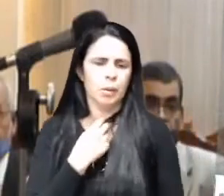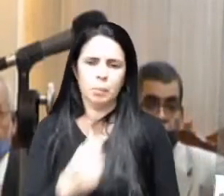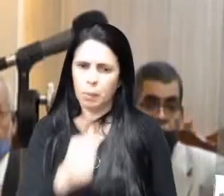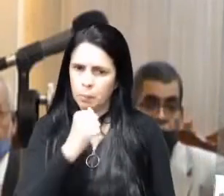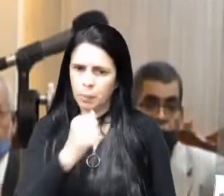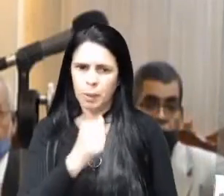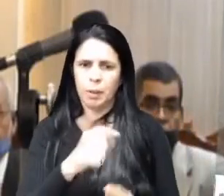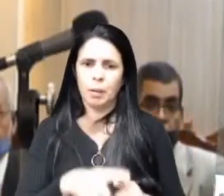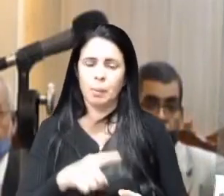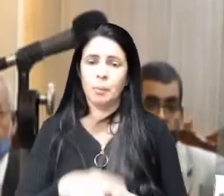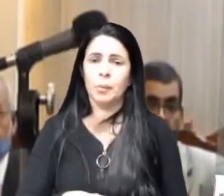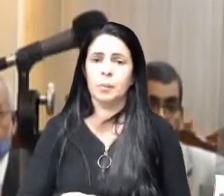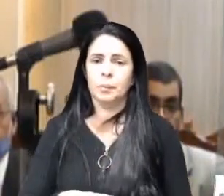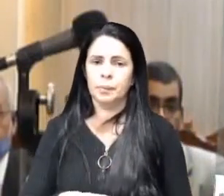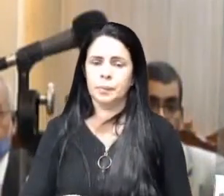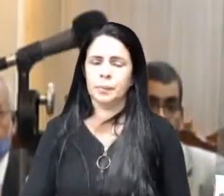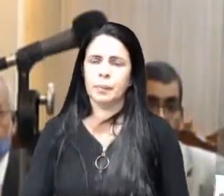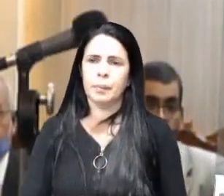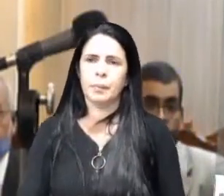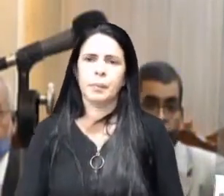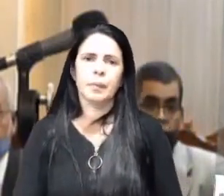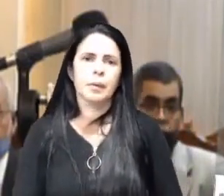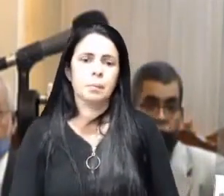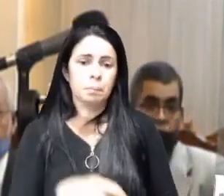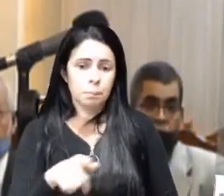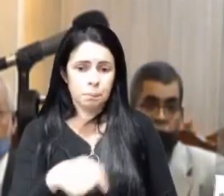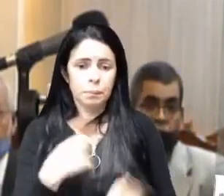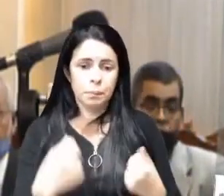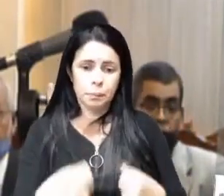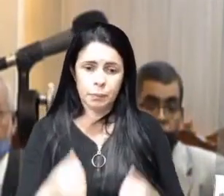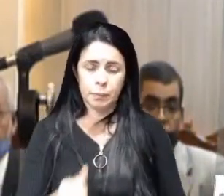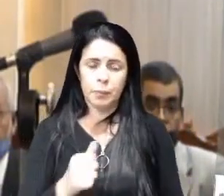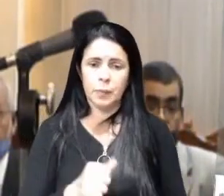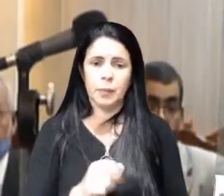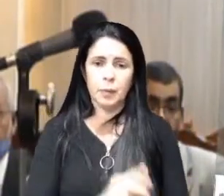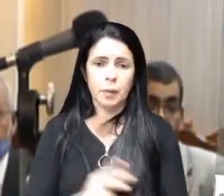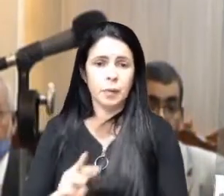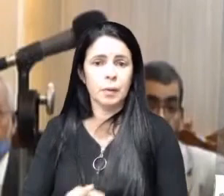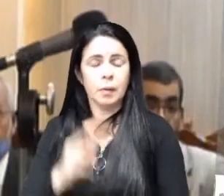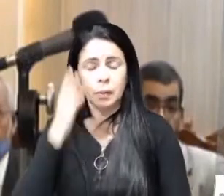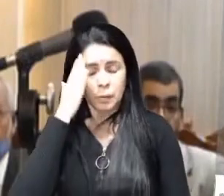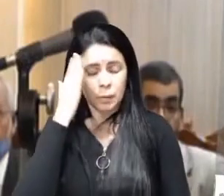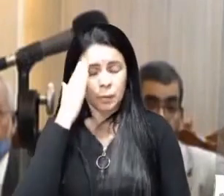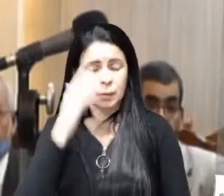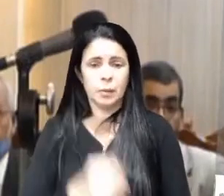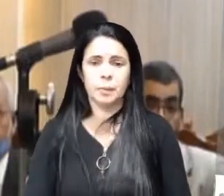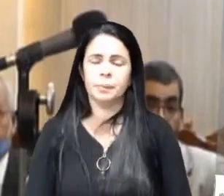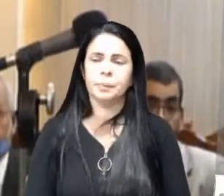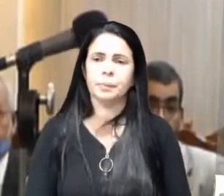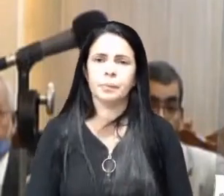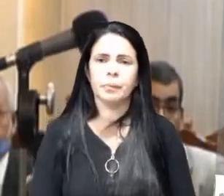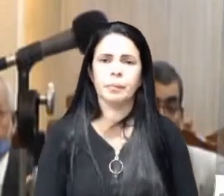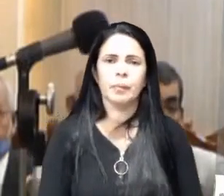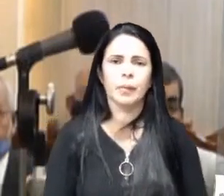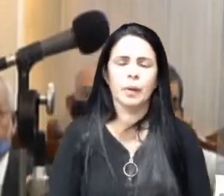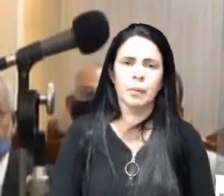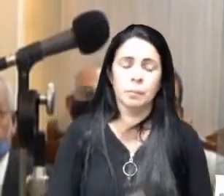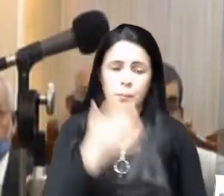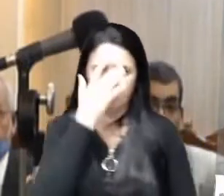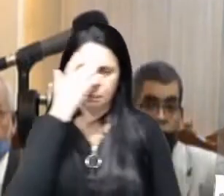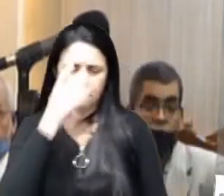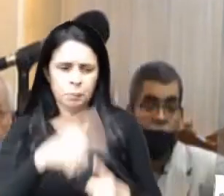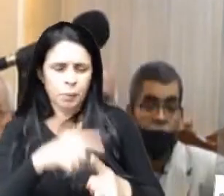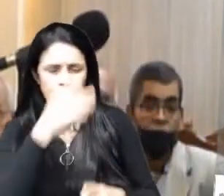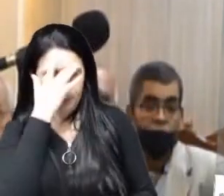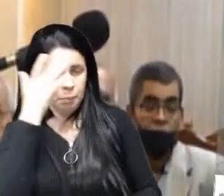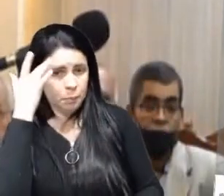seja sóbrio, tenha discernimento. O embriagado pode querer espancar os servos, disse Jesus. Jesus disse,